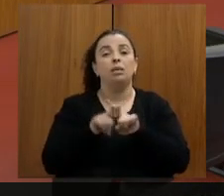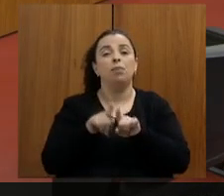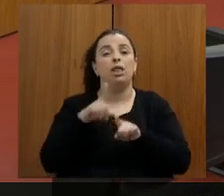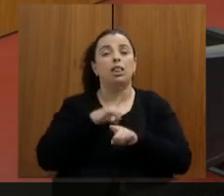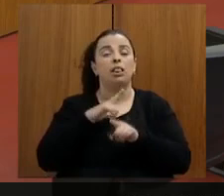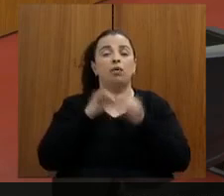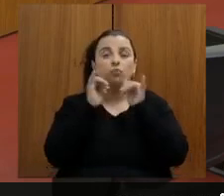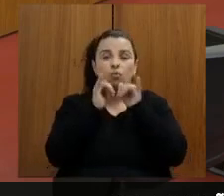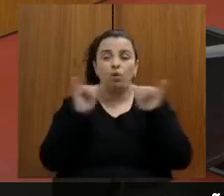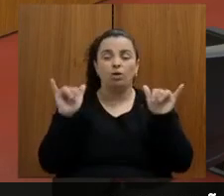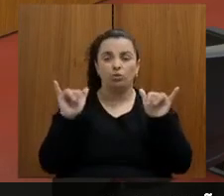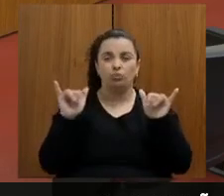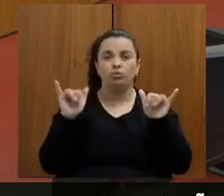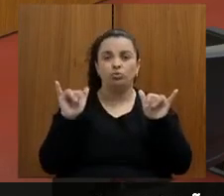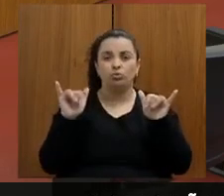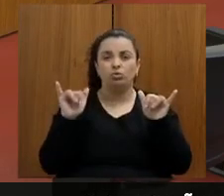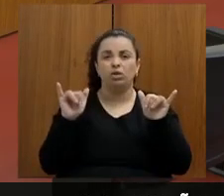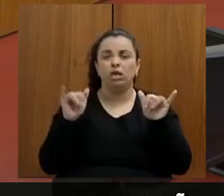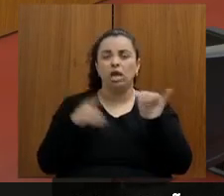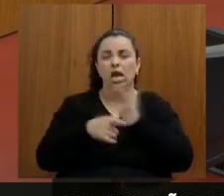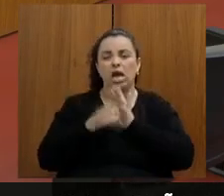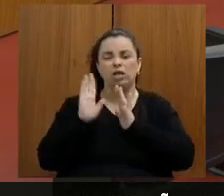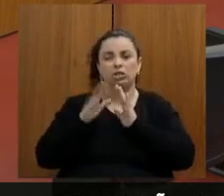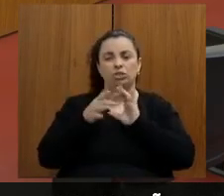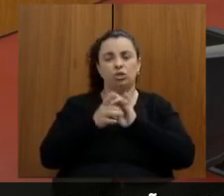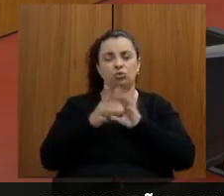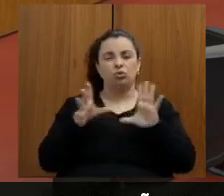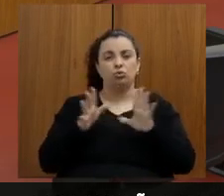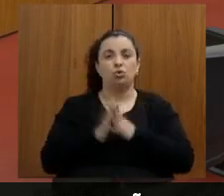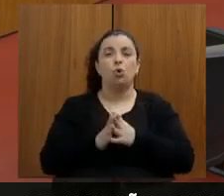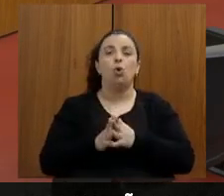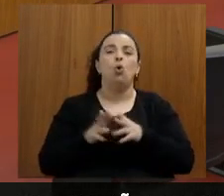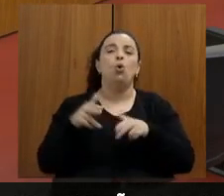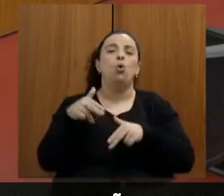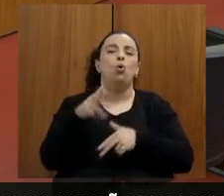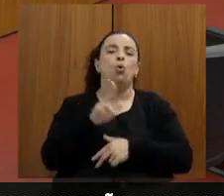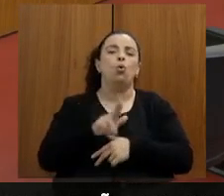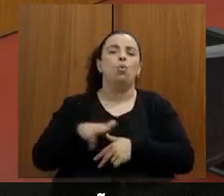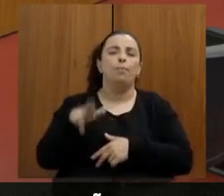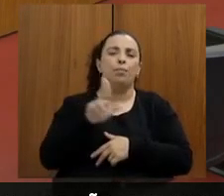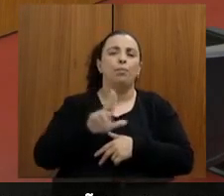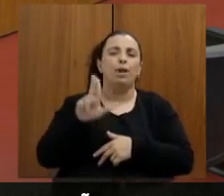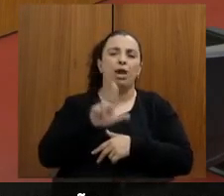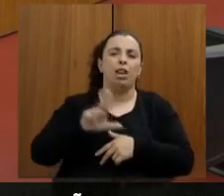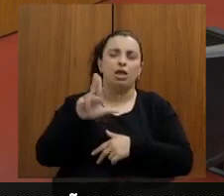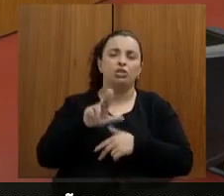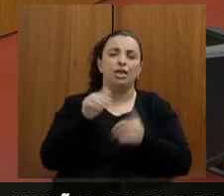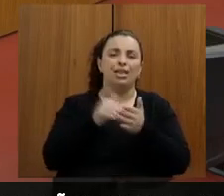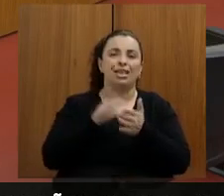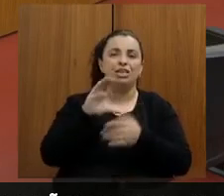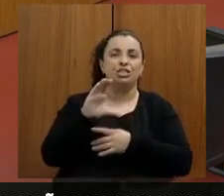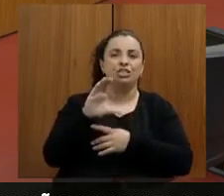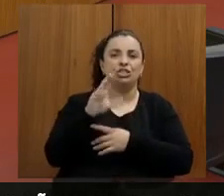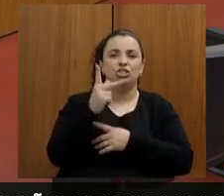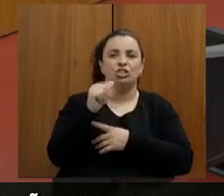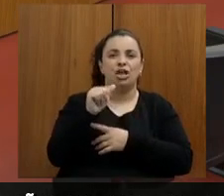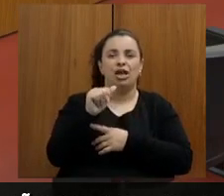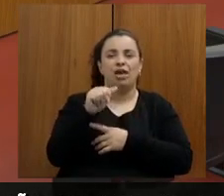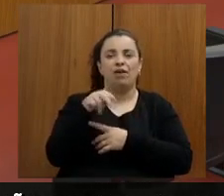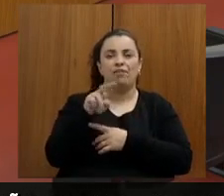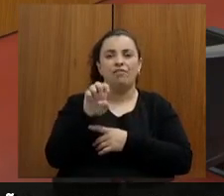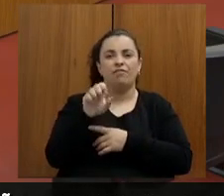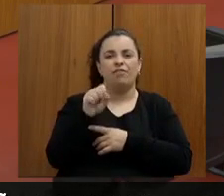que eu já fiz as contas aqui Uberlândia Chaveslândia um distrito de Santa Vitória lá no Pontal do